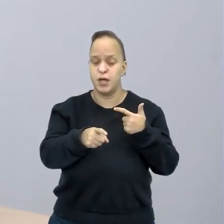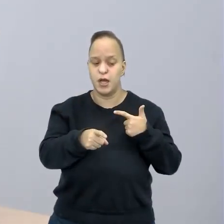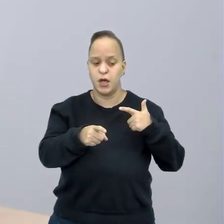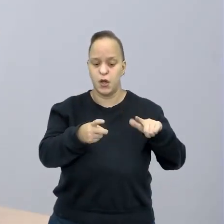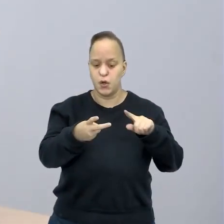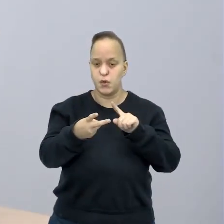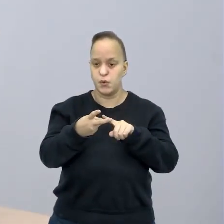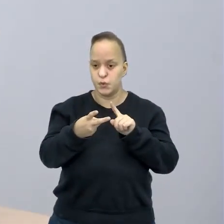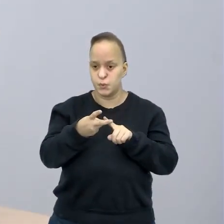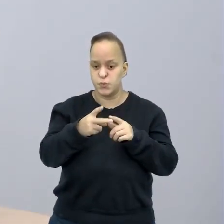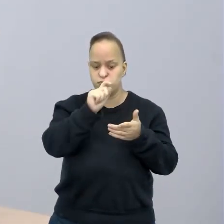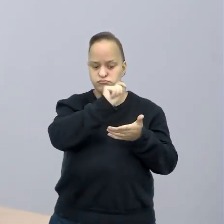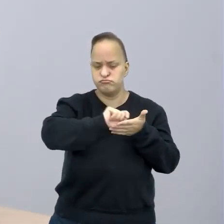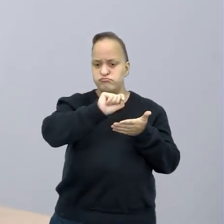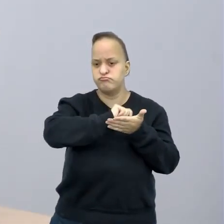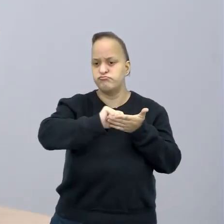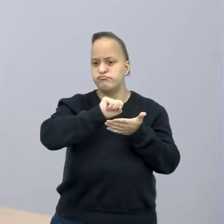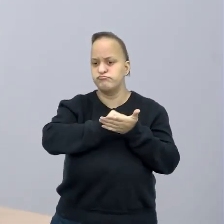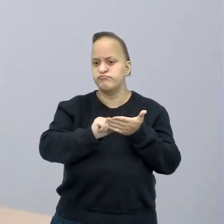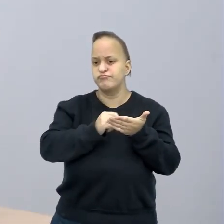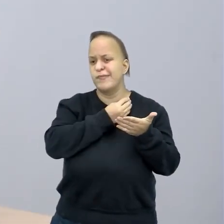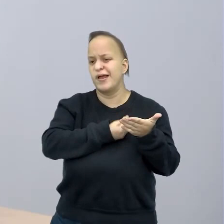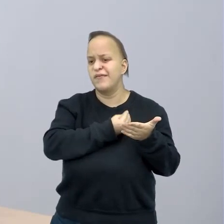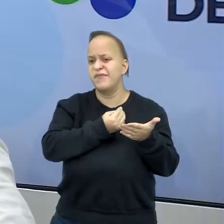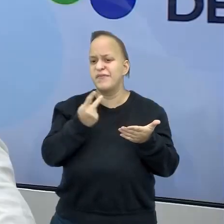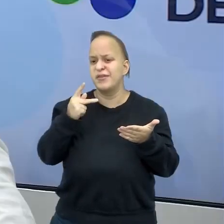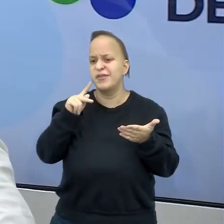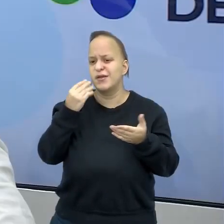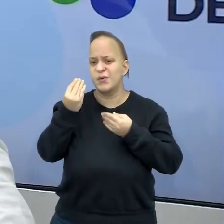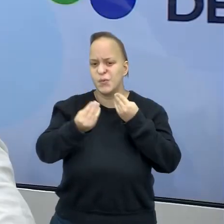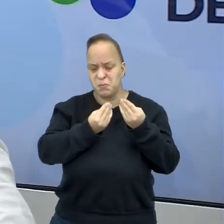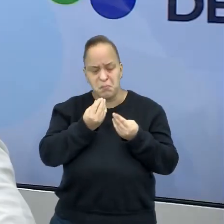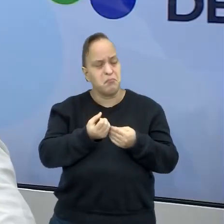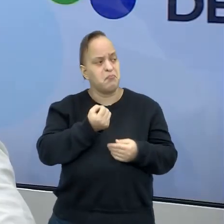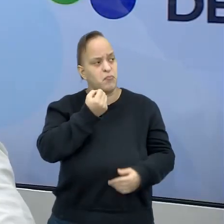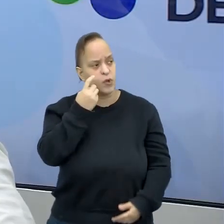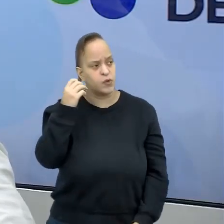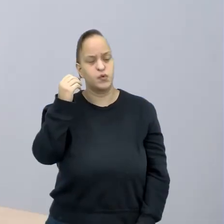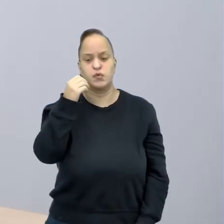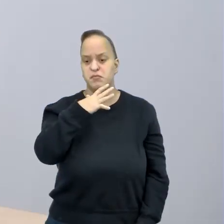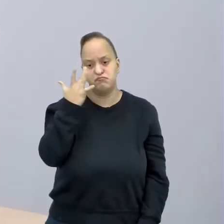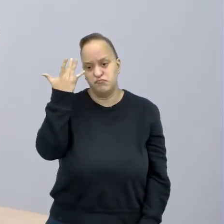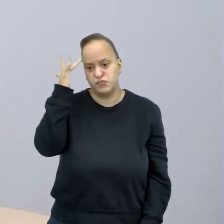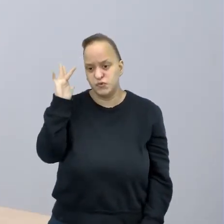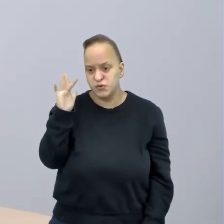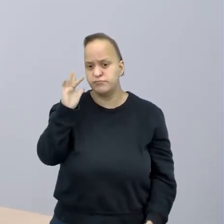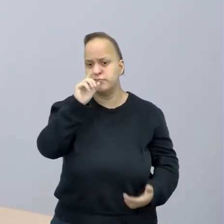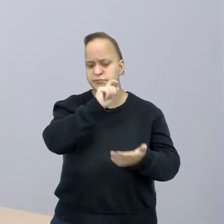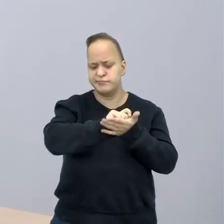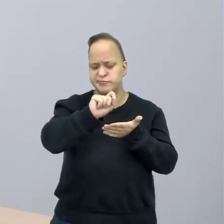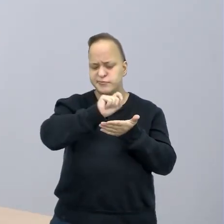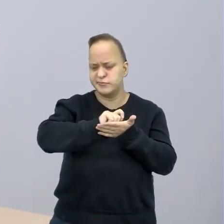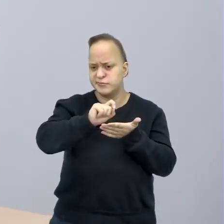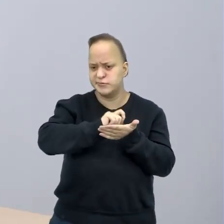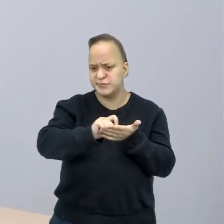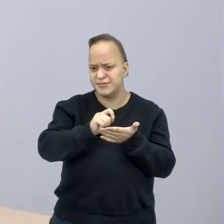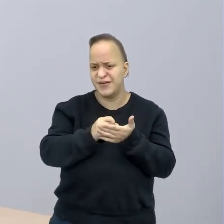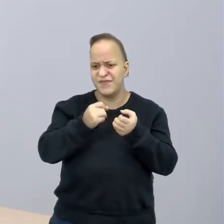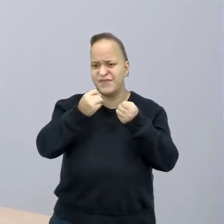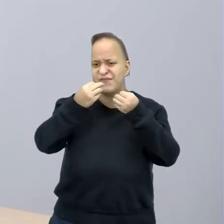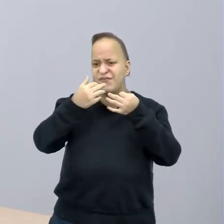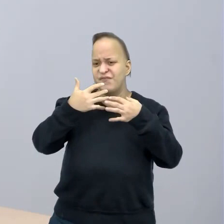escreveu a biografia dela. Isso para mim é novidade, eu não sabia. A outra filha que escreveu, e muitas coisas que a gente traz